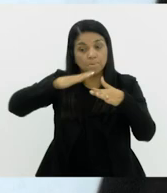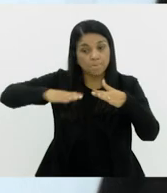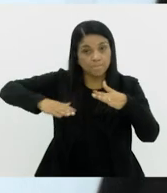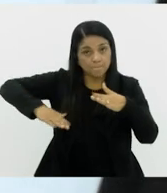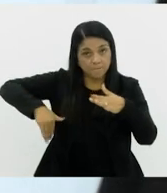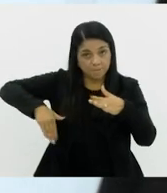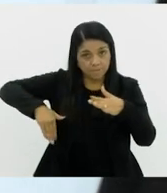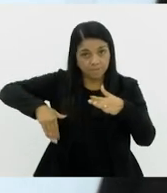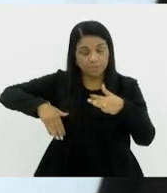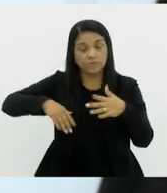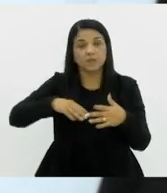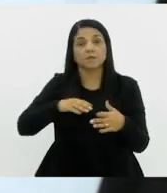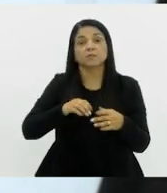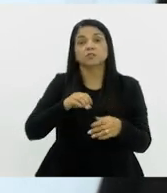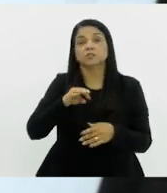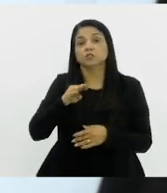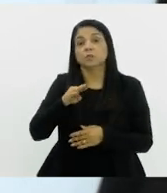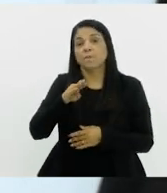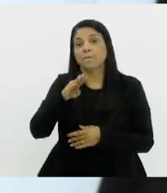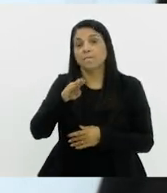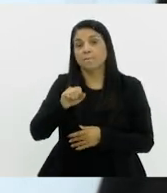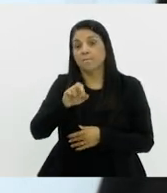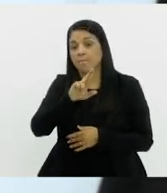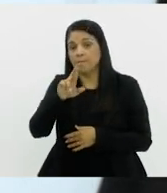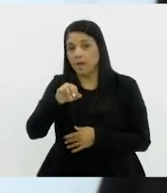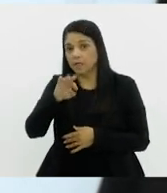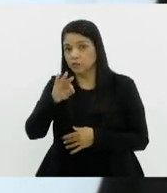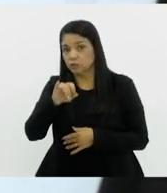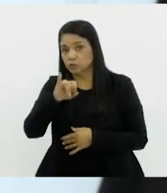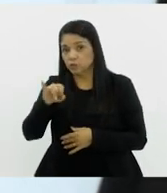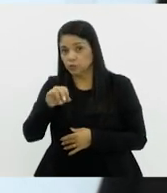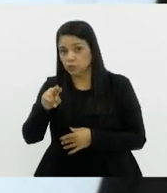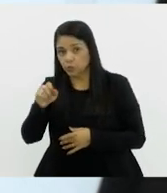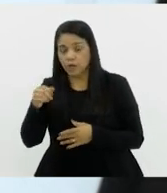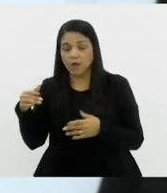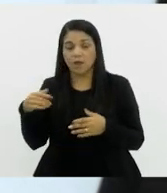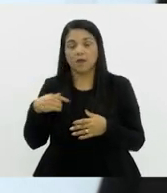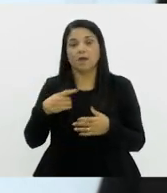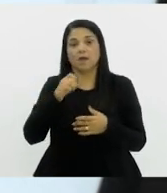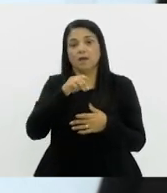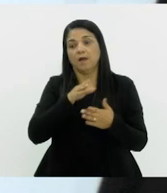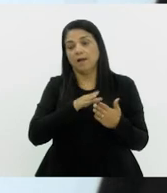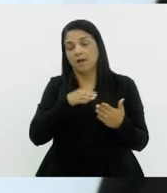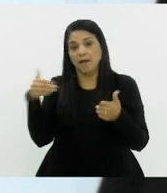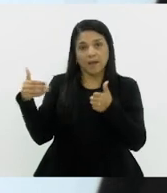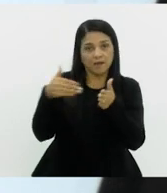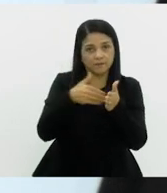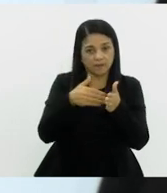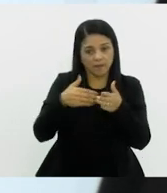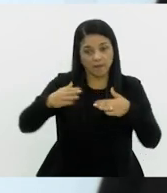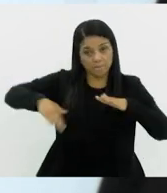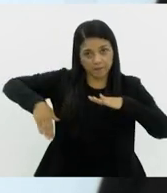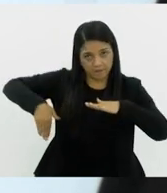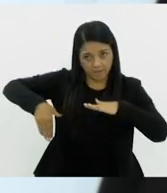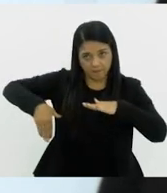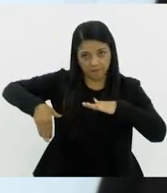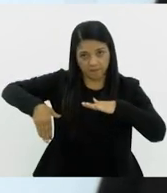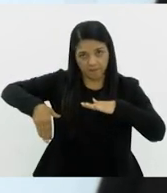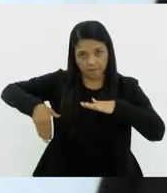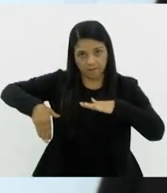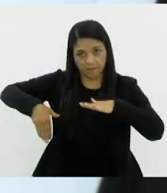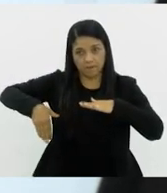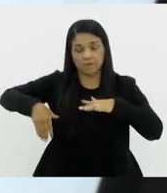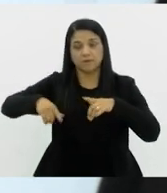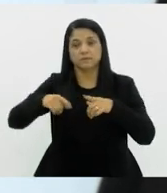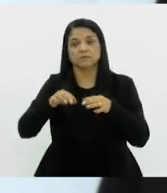saindo da Barra da Tijuca até a zona sul do Rio. Hoje, as altitudes previstas nessa rota são limite